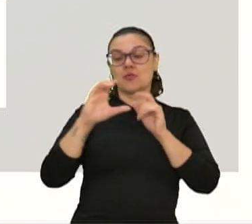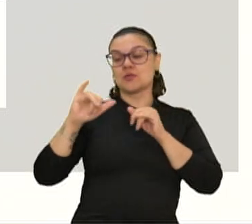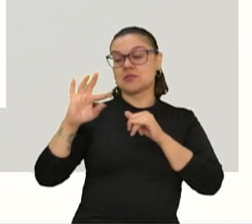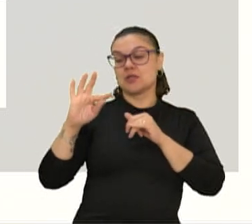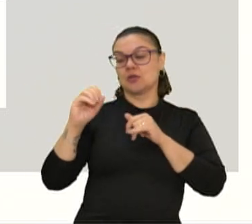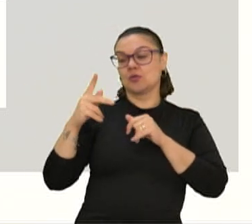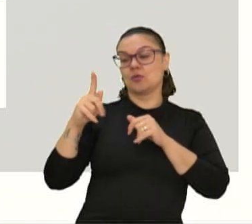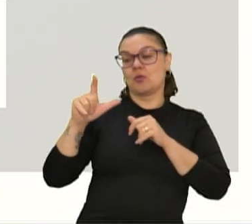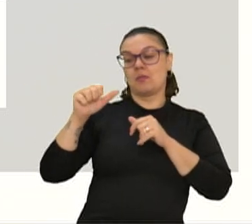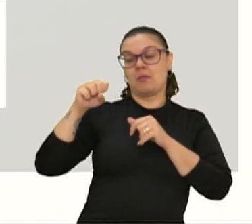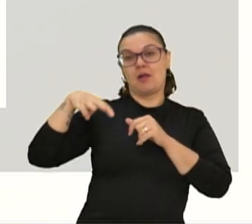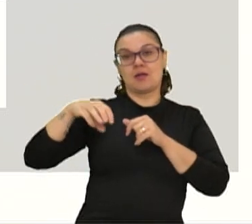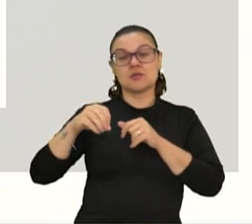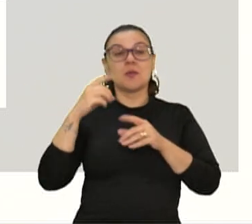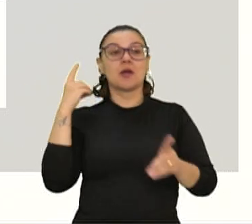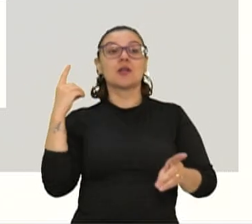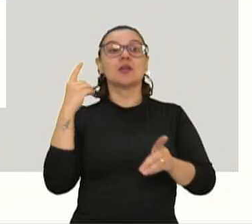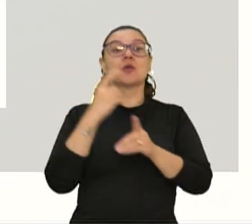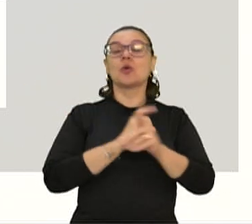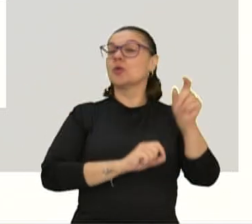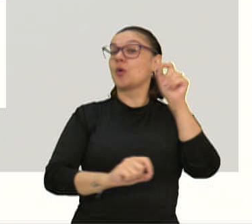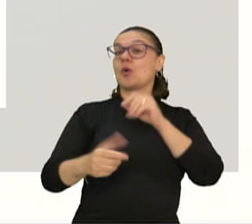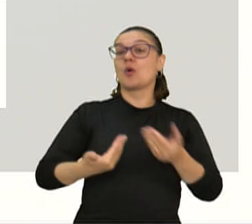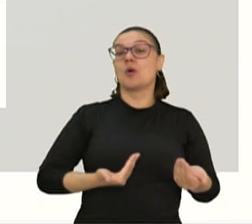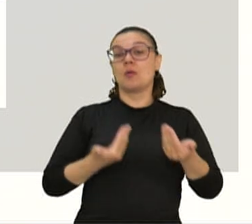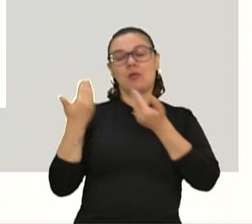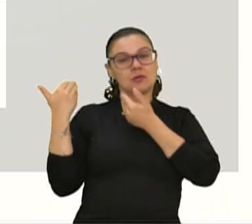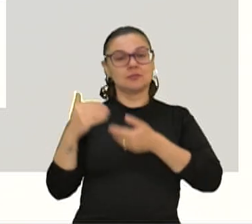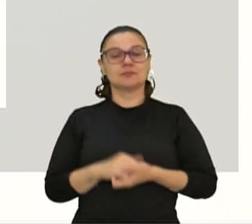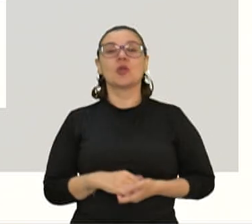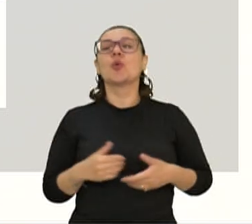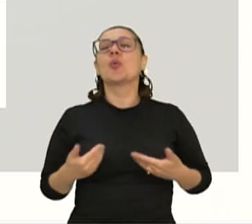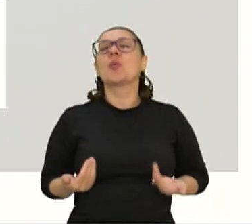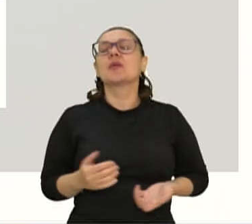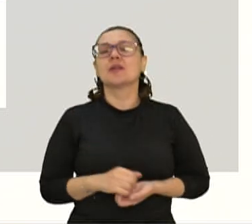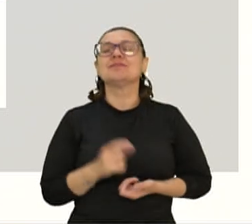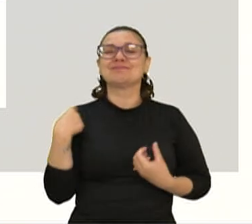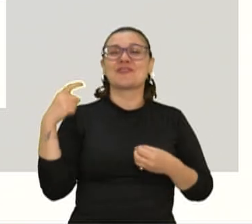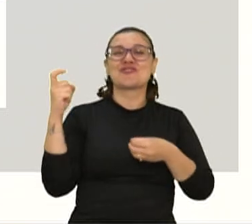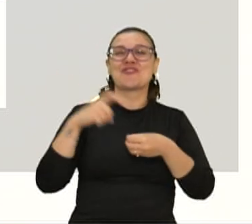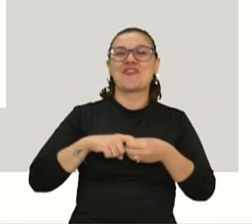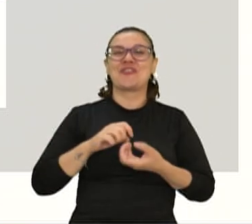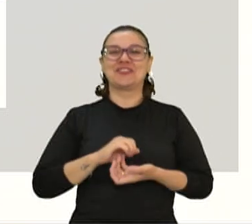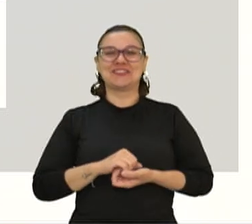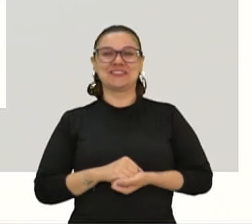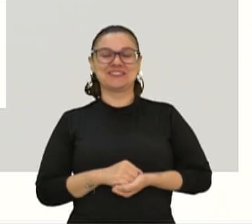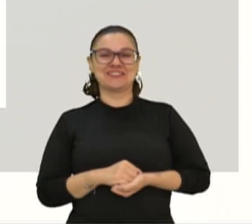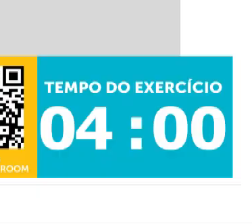citoplasmática. Identifique a que estrutura pertence. Que organela é essa? Eu já venho.